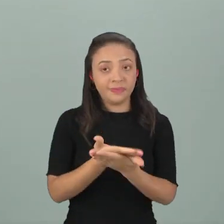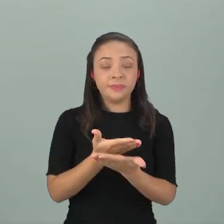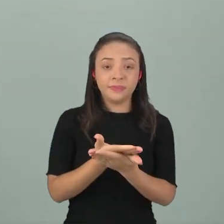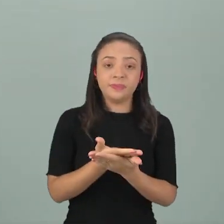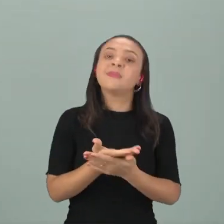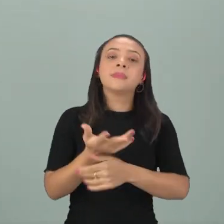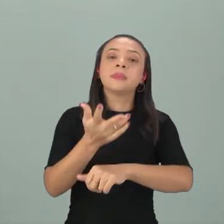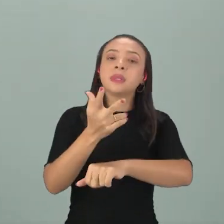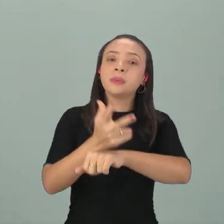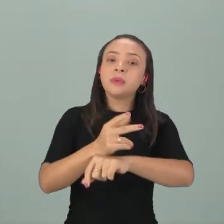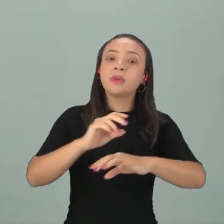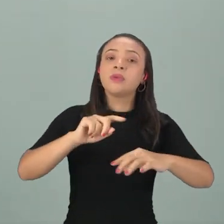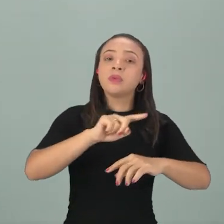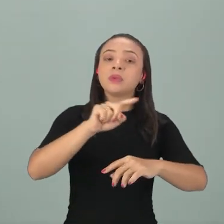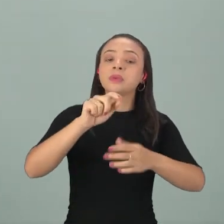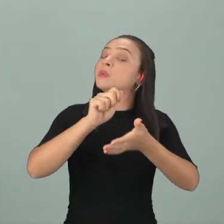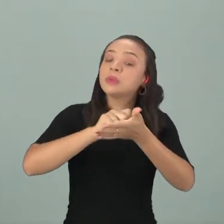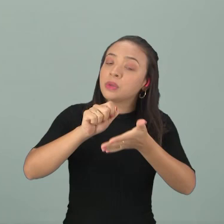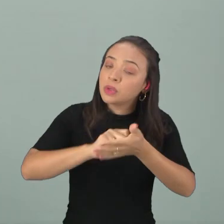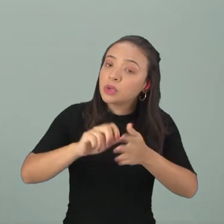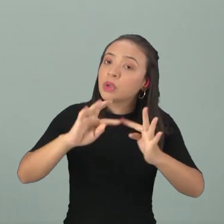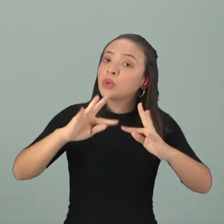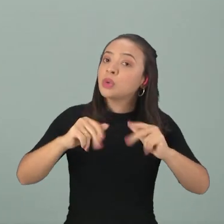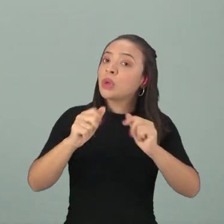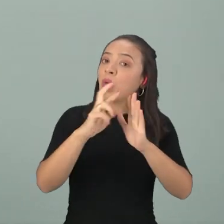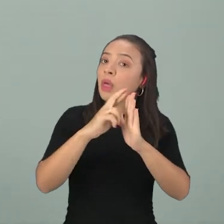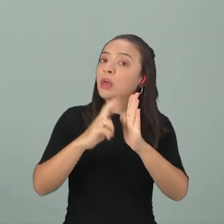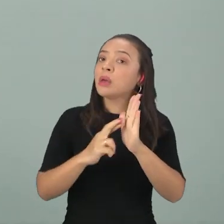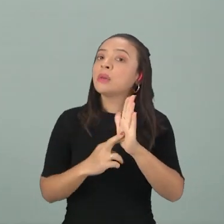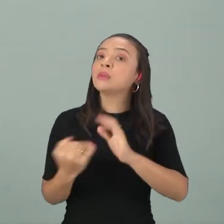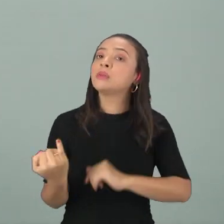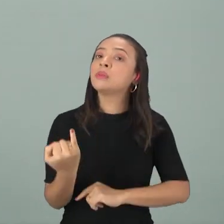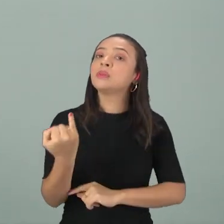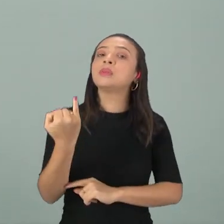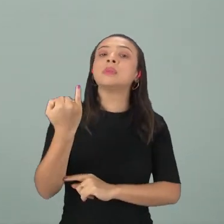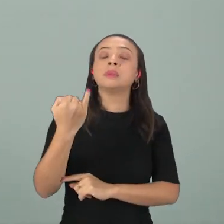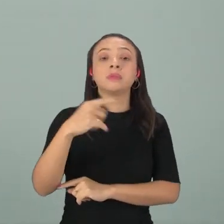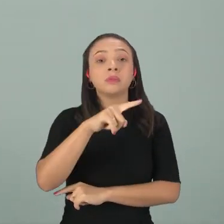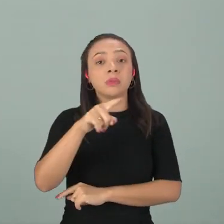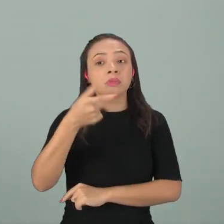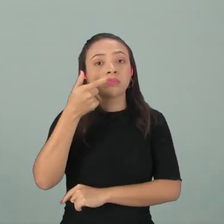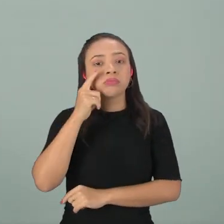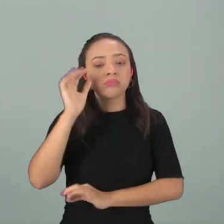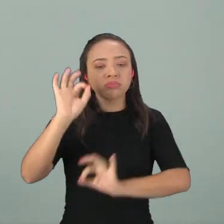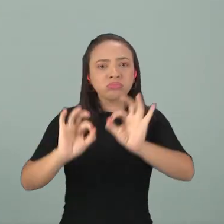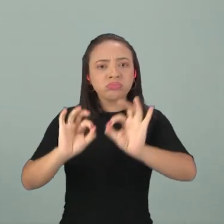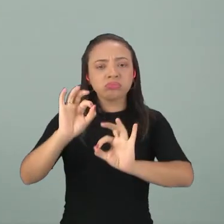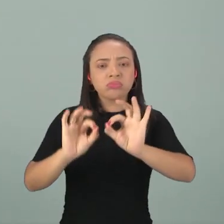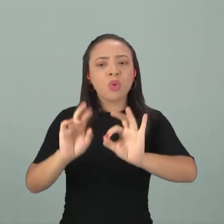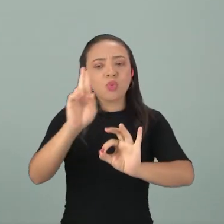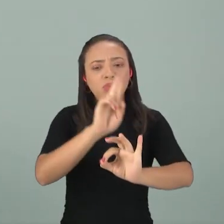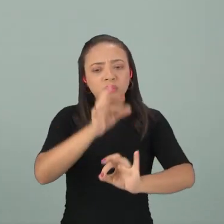vocês anotarem. São regras importantíssimas para vocês fazerem um bom